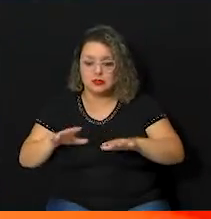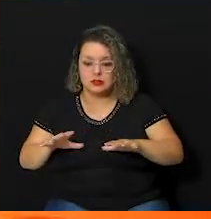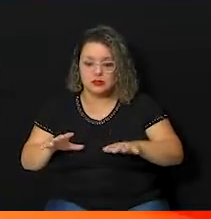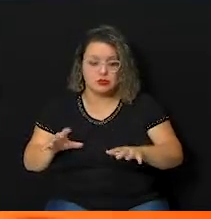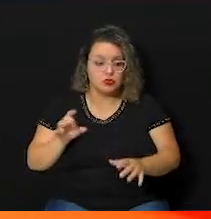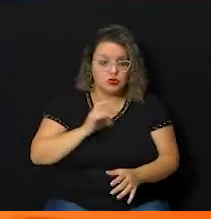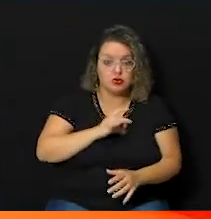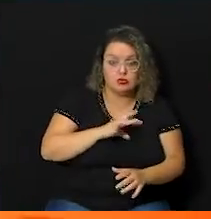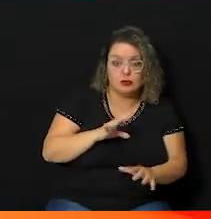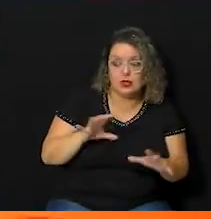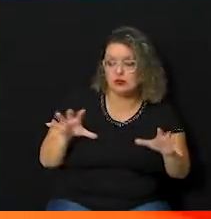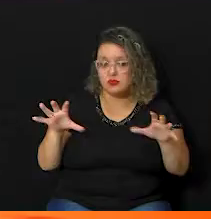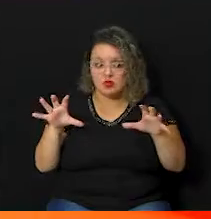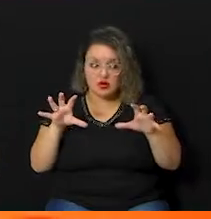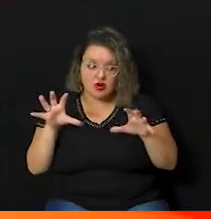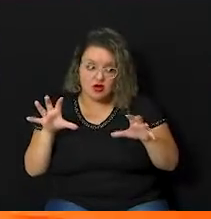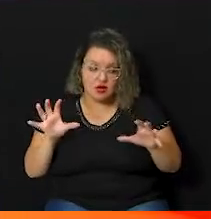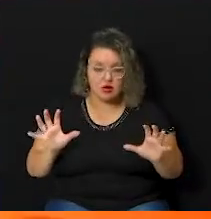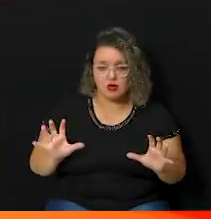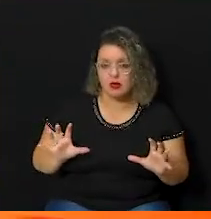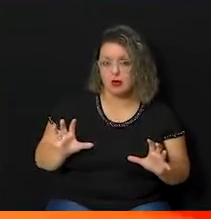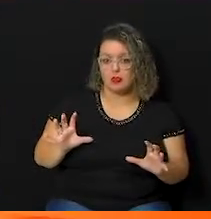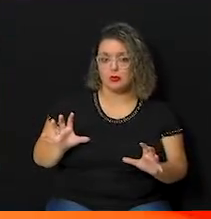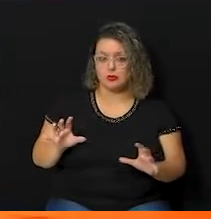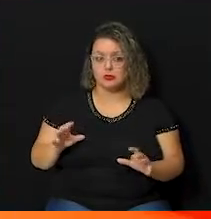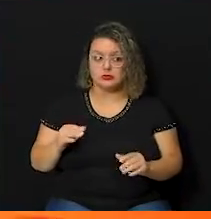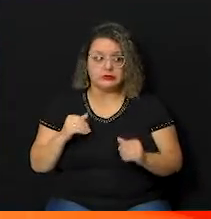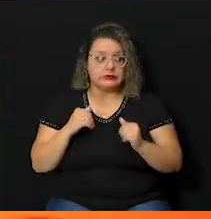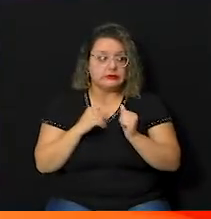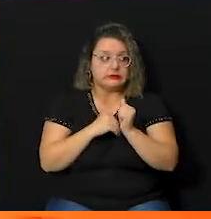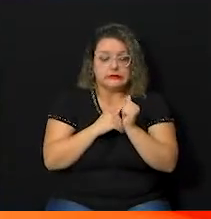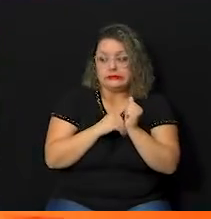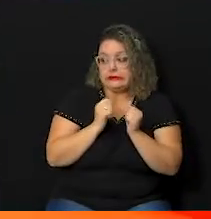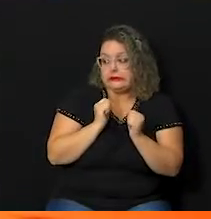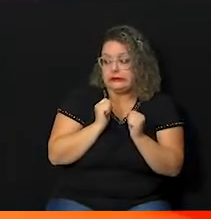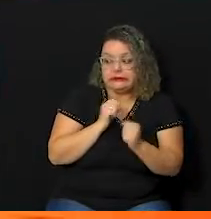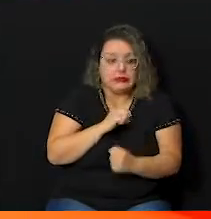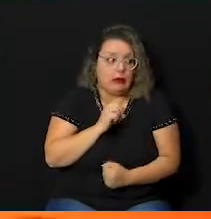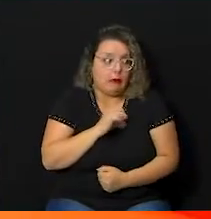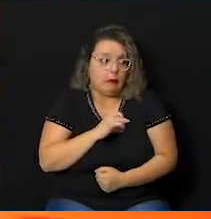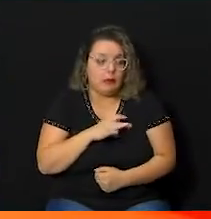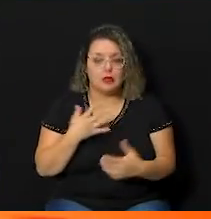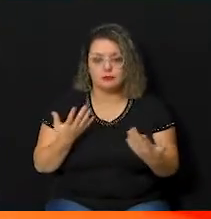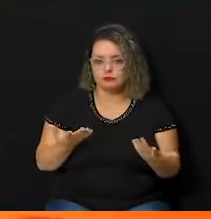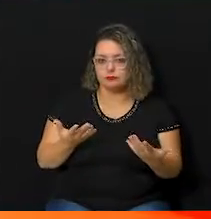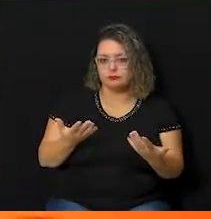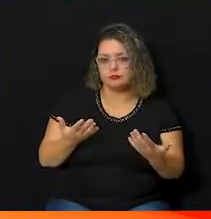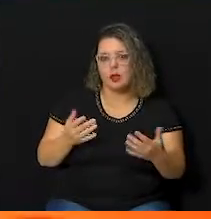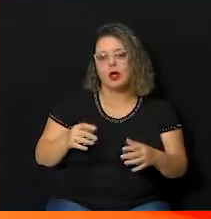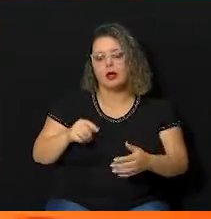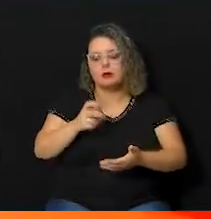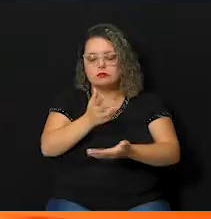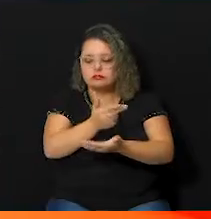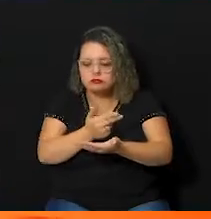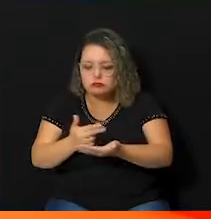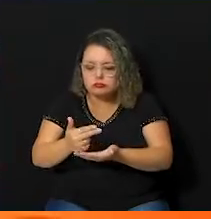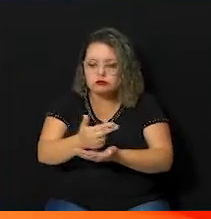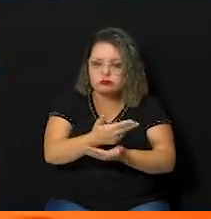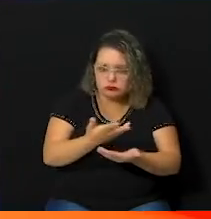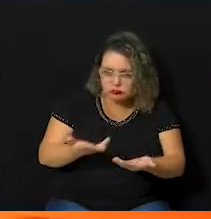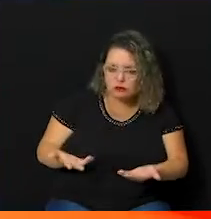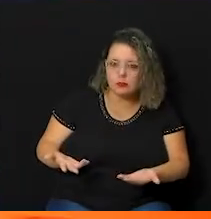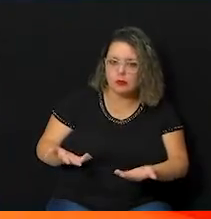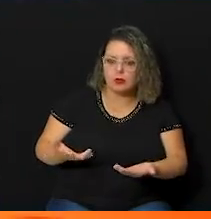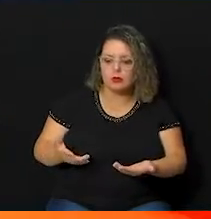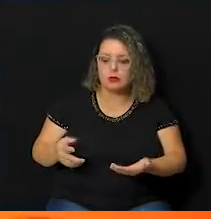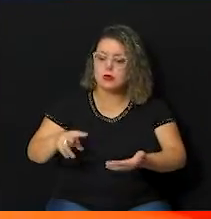suspense, mistério e tal. Quando eu estou escrevendo, eu gosto de trabalhar esses assuntos. Então, assim, são quadrinhos que se você ler um só, tá perfeito. Se você